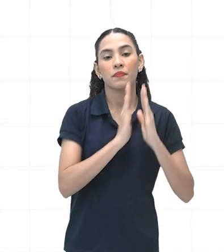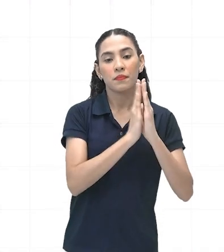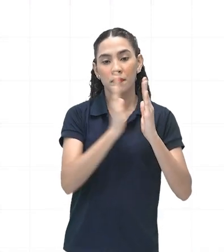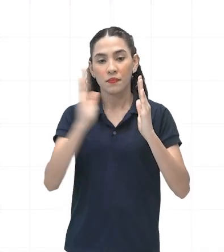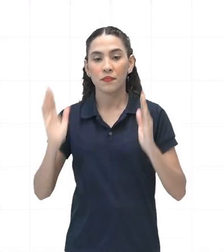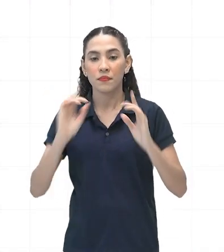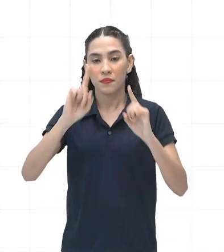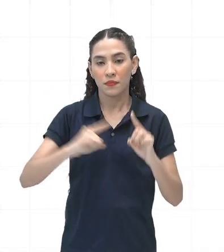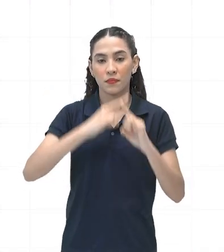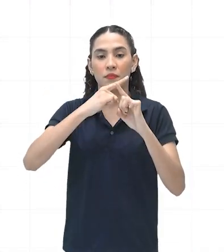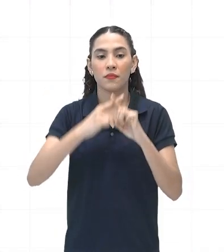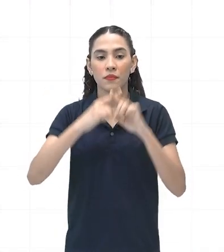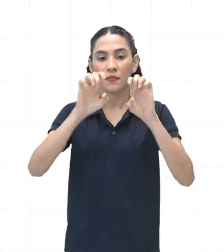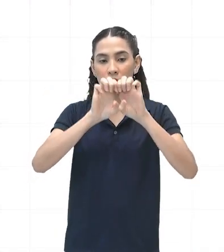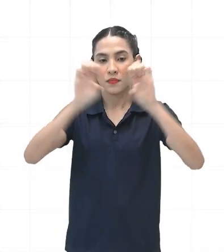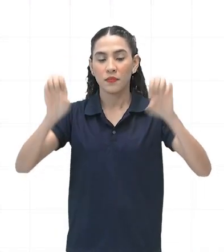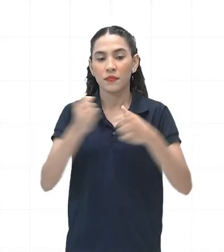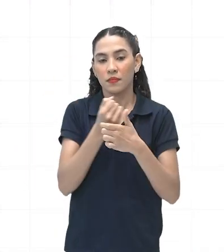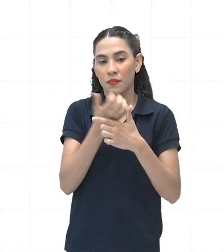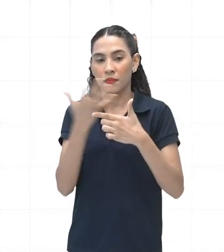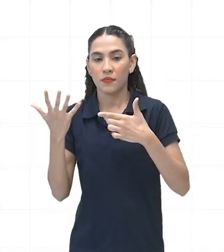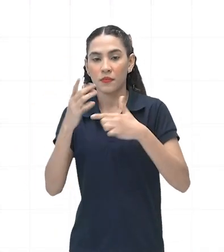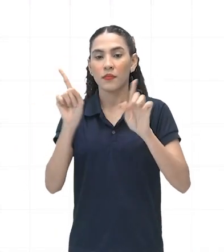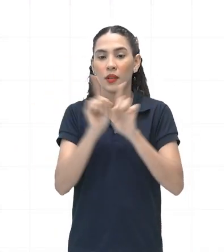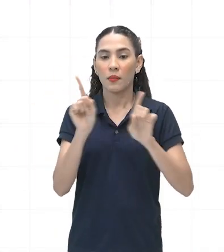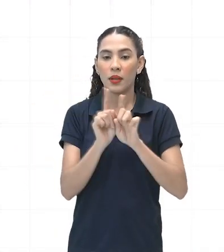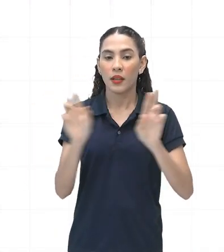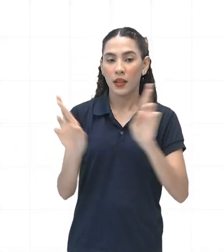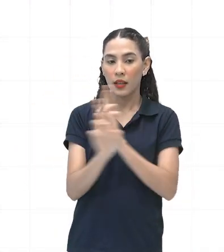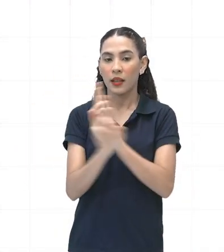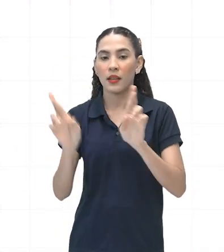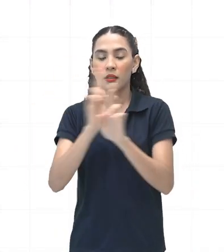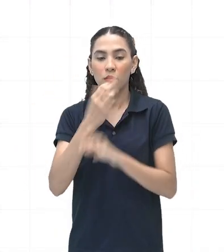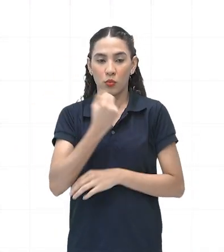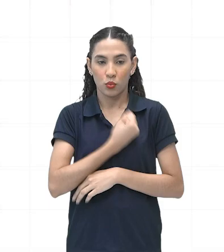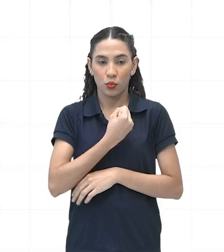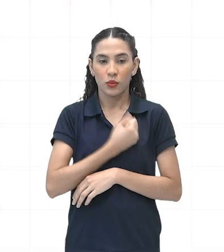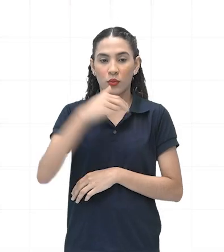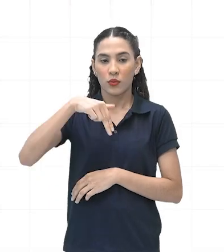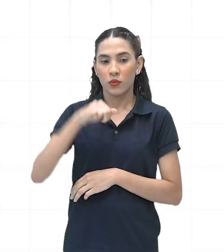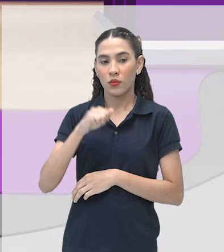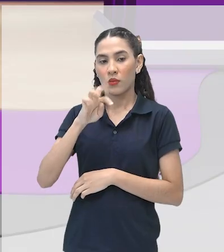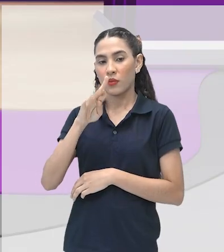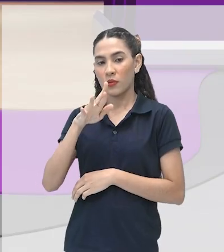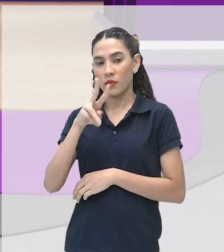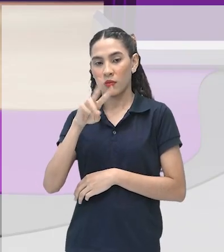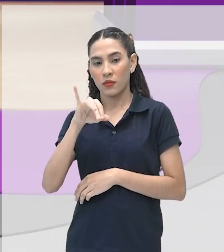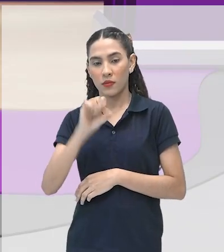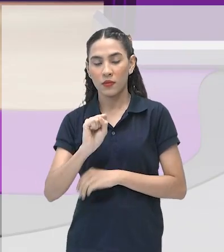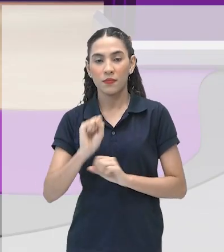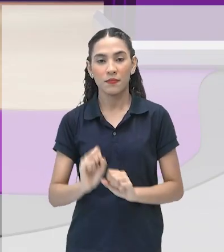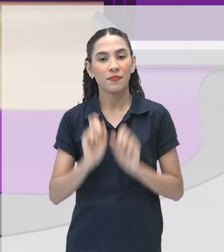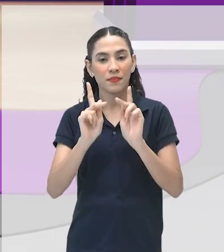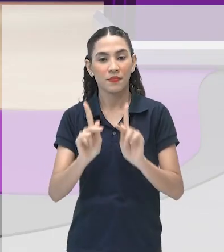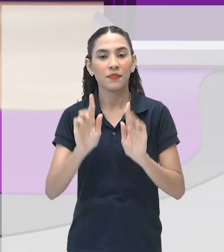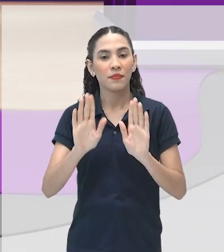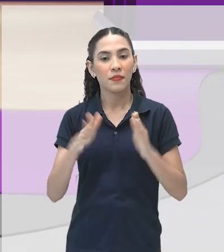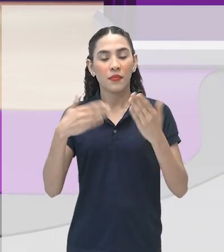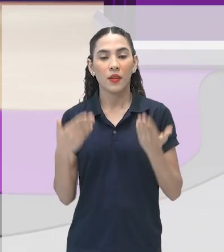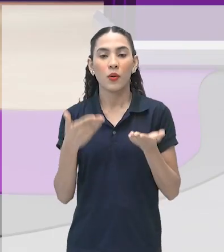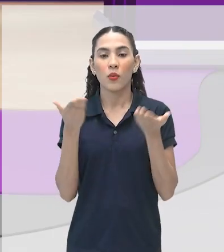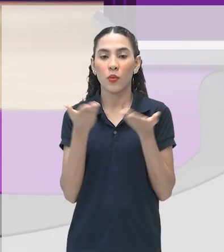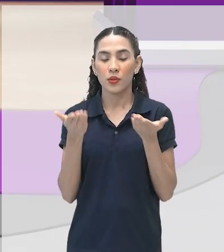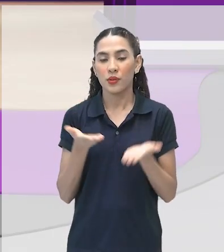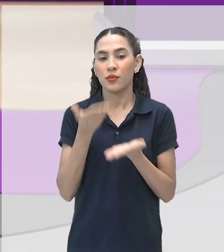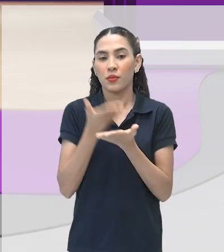de fatoração de expressões algébricas e suas relações com produtos notáveis. Muito bem, vamos